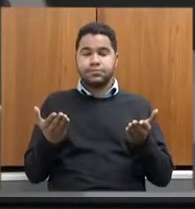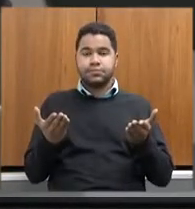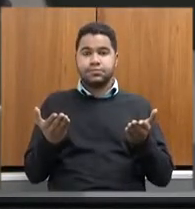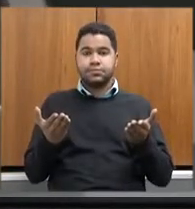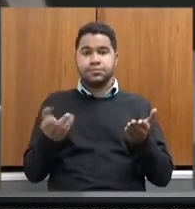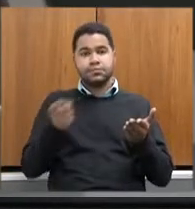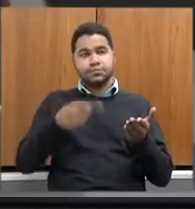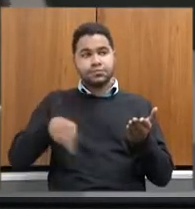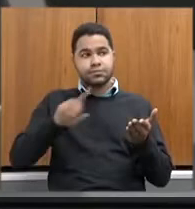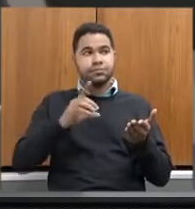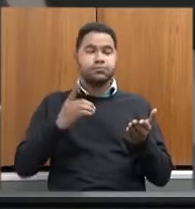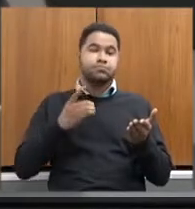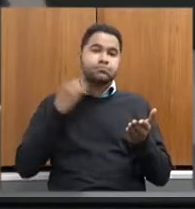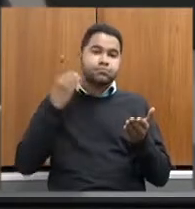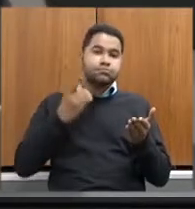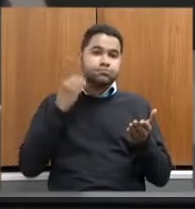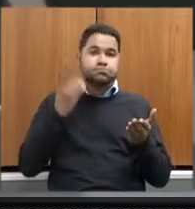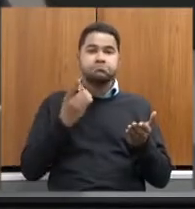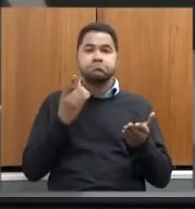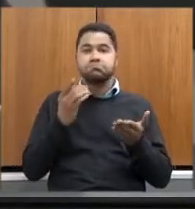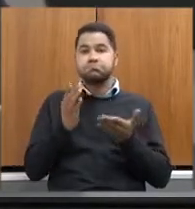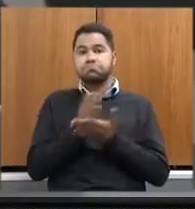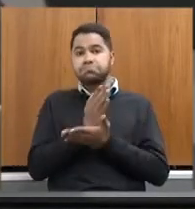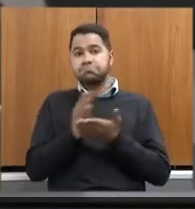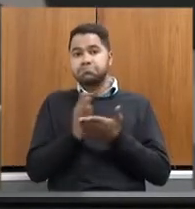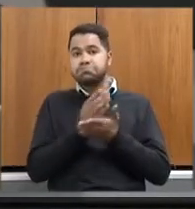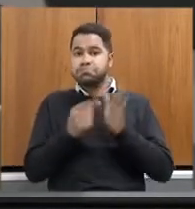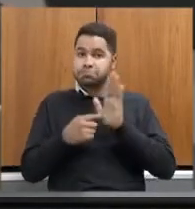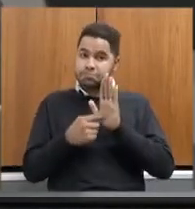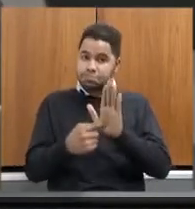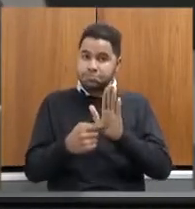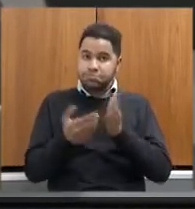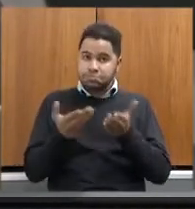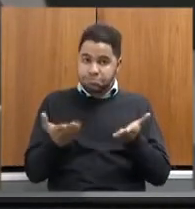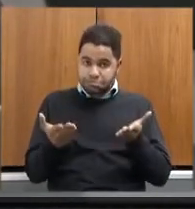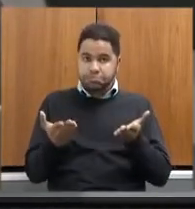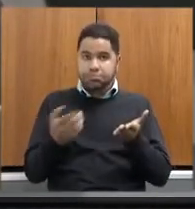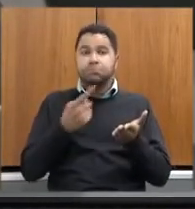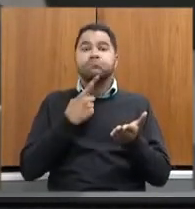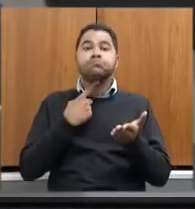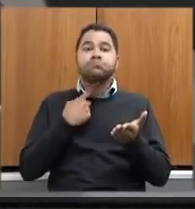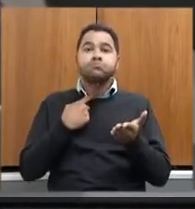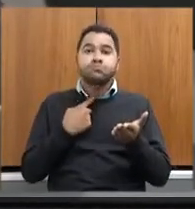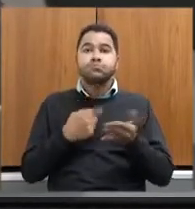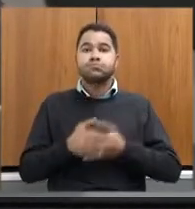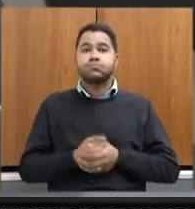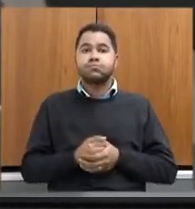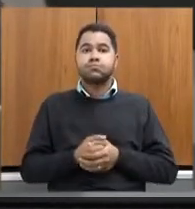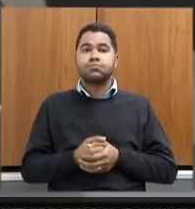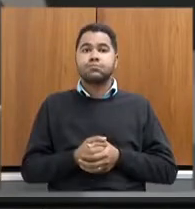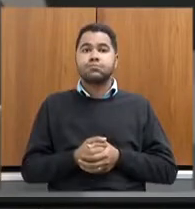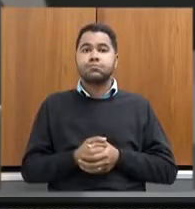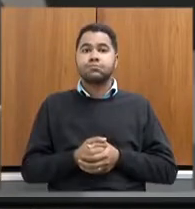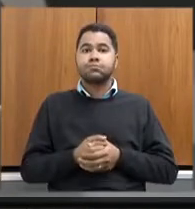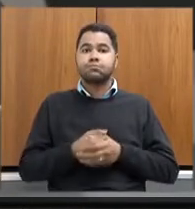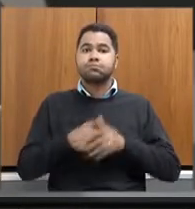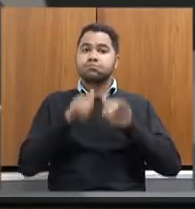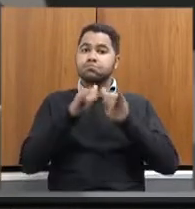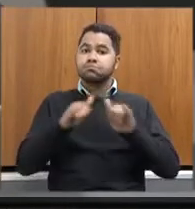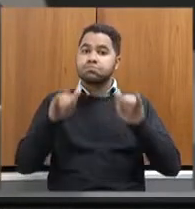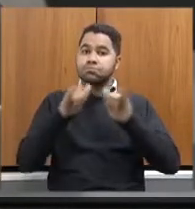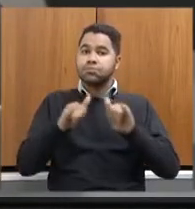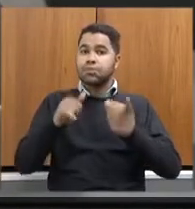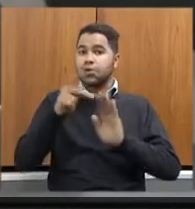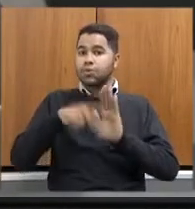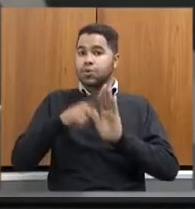os senhores deputados se há alguma manifesta a intenção de desejo relatar alguma desse